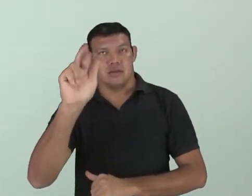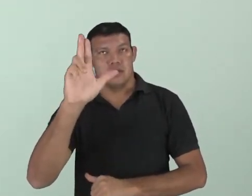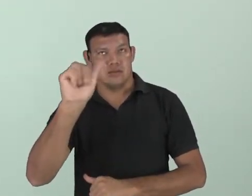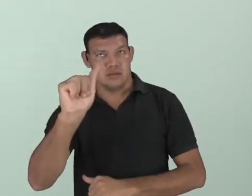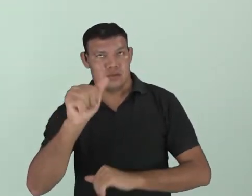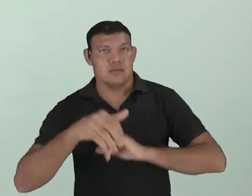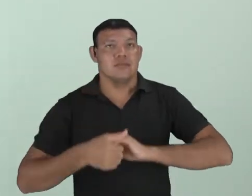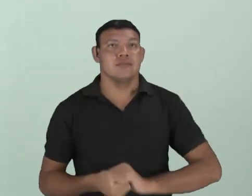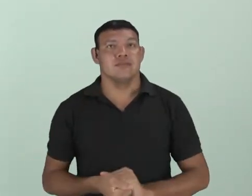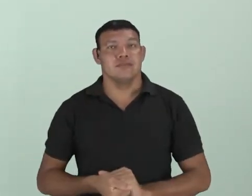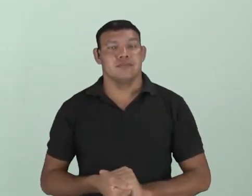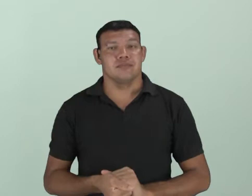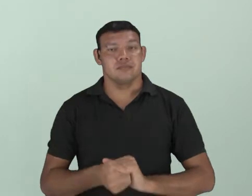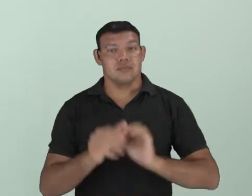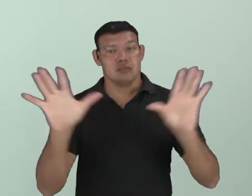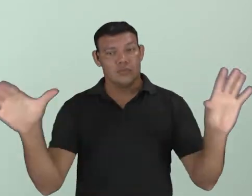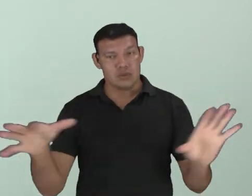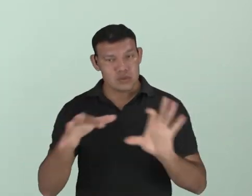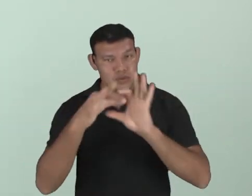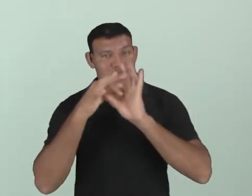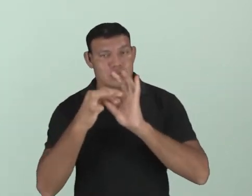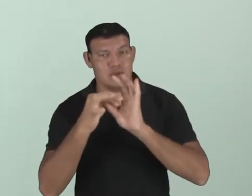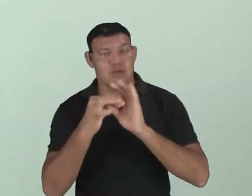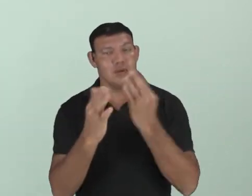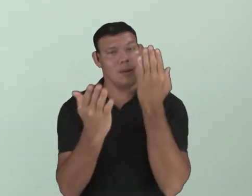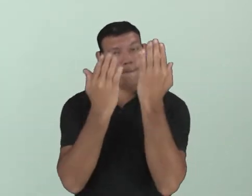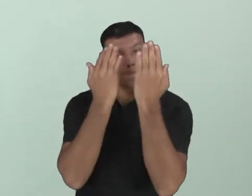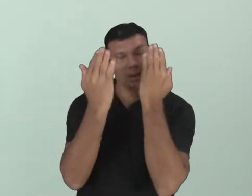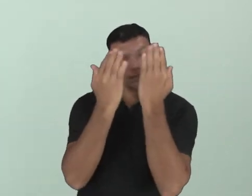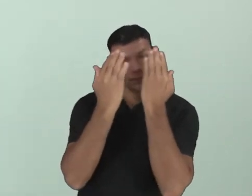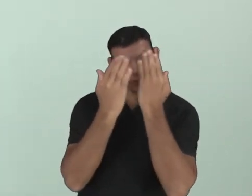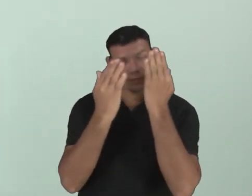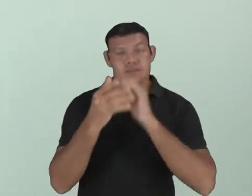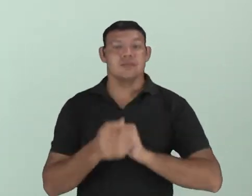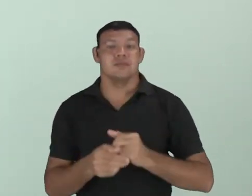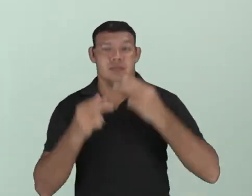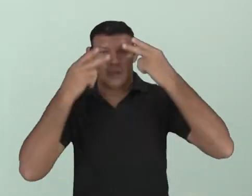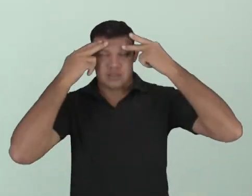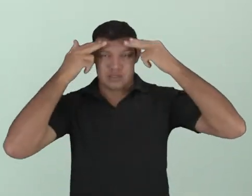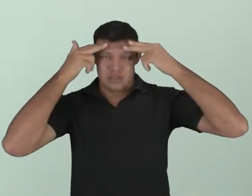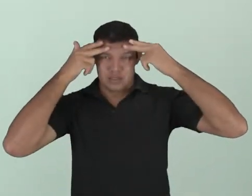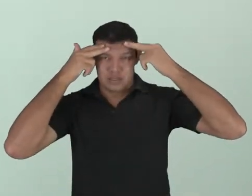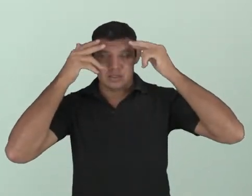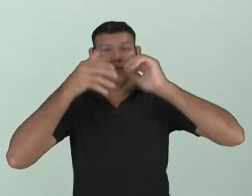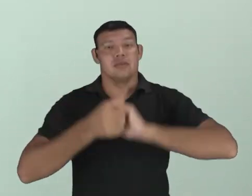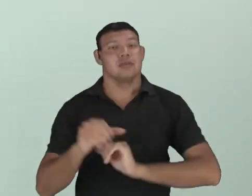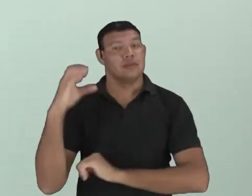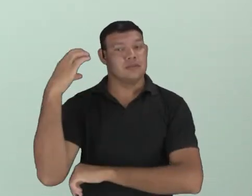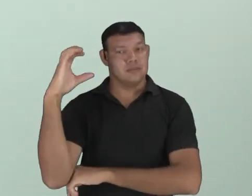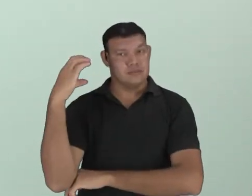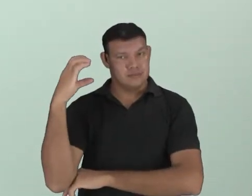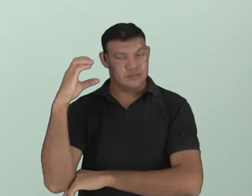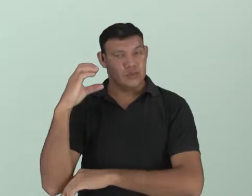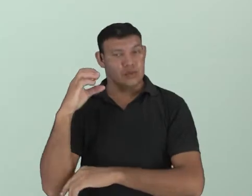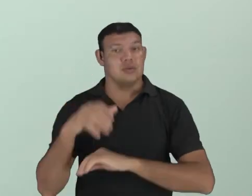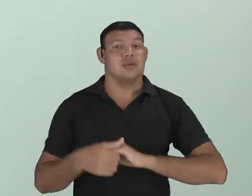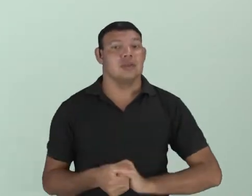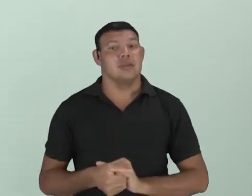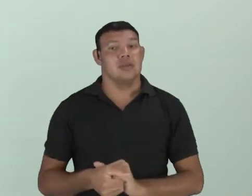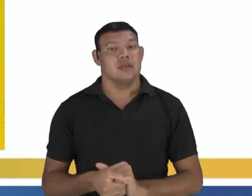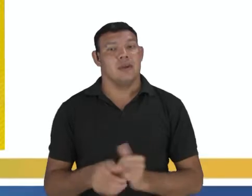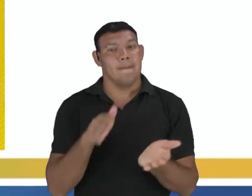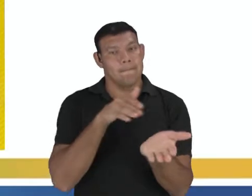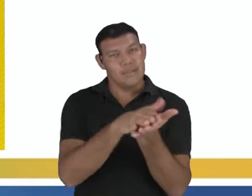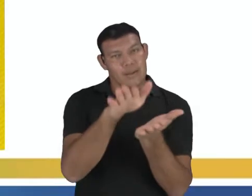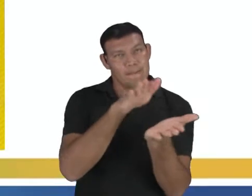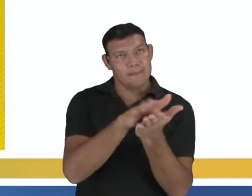vai juntar uma visão de psicologia cognitiva com aprendizagem e neurociência, e juntos eles publicaram esse